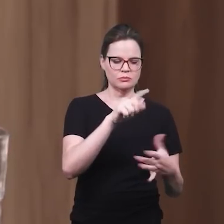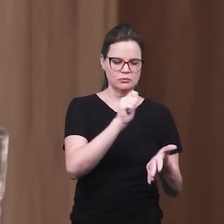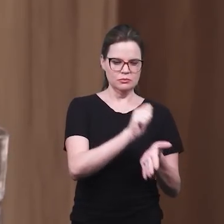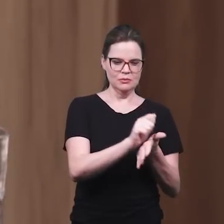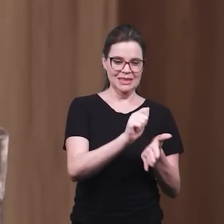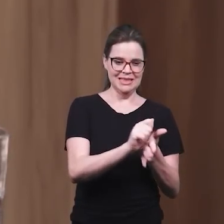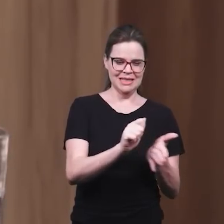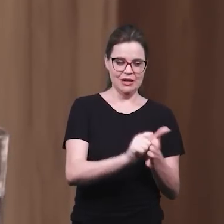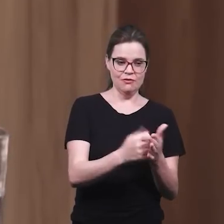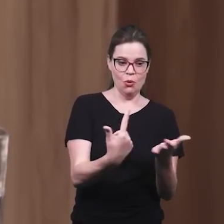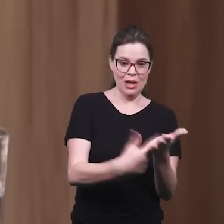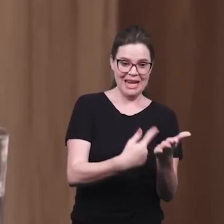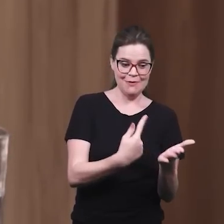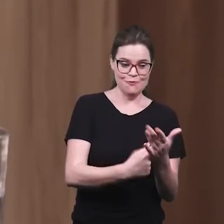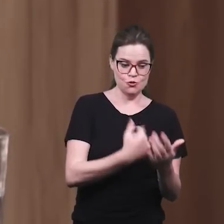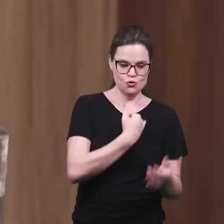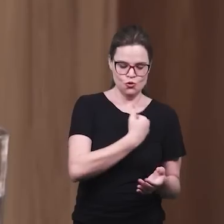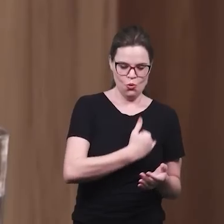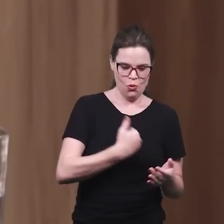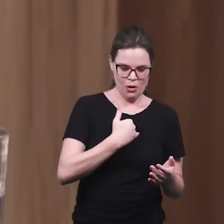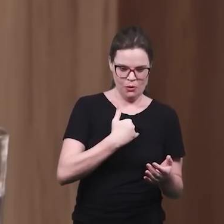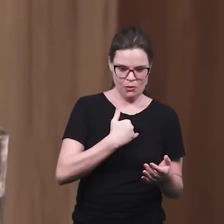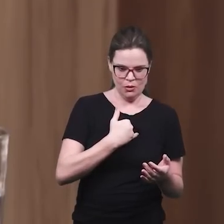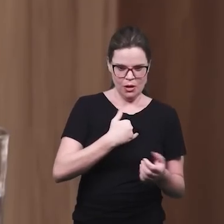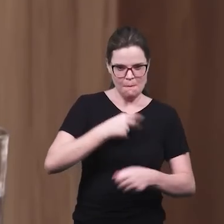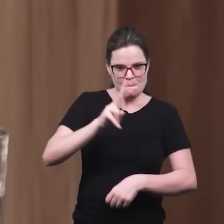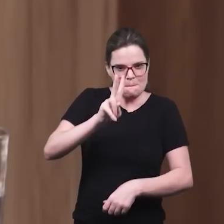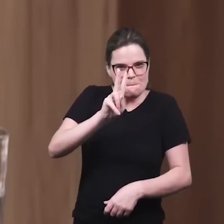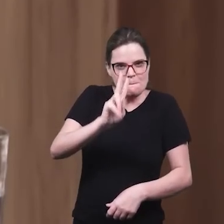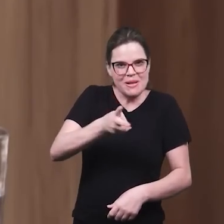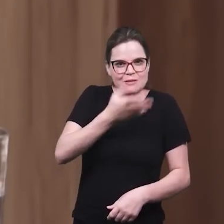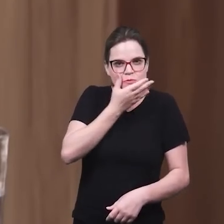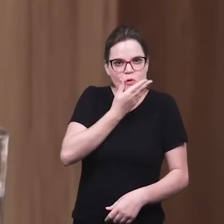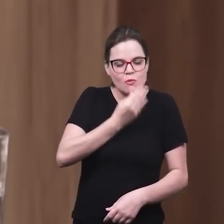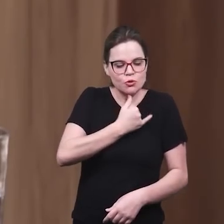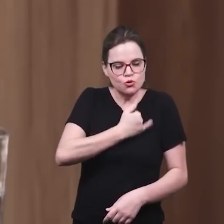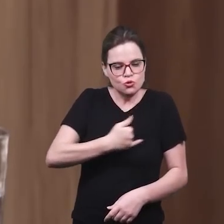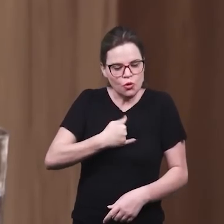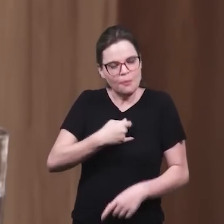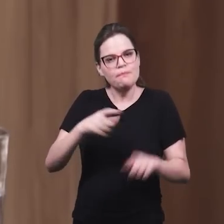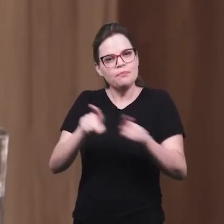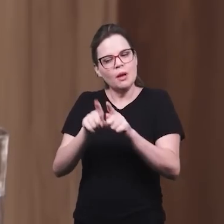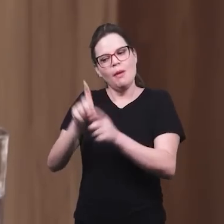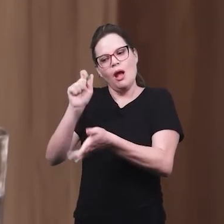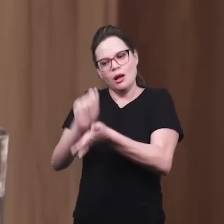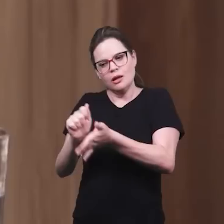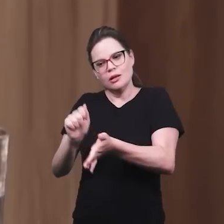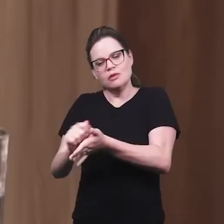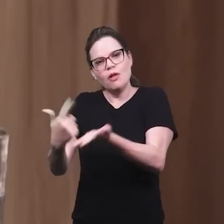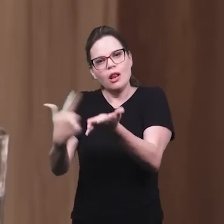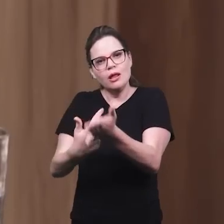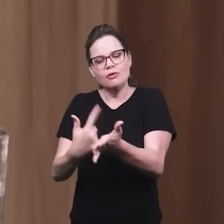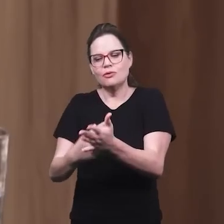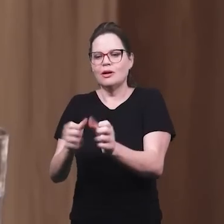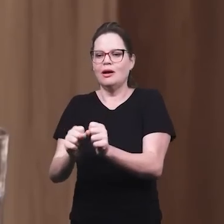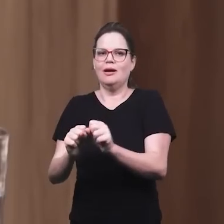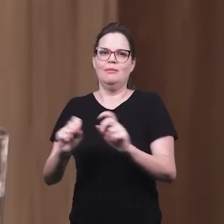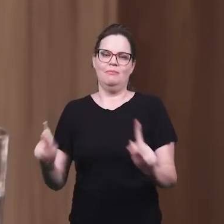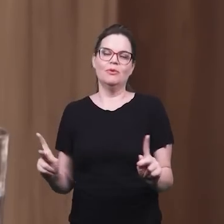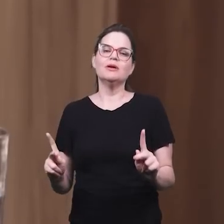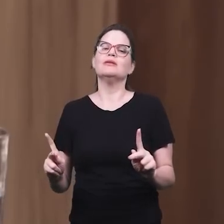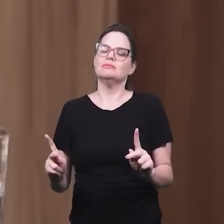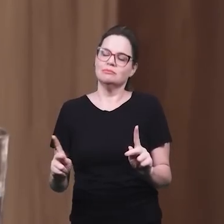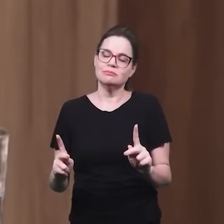Evangelho de João, e ter sido ele exatamente o apóstolo que foi escolhido para escrever também o